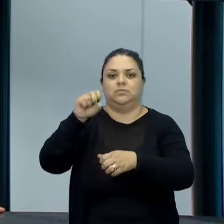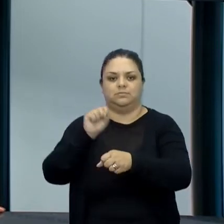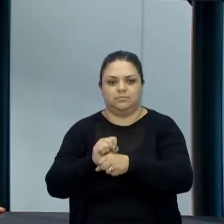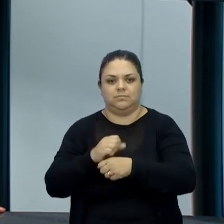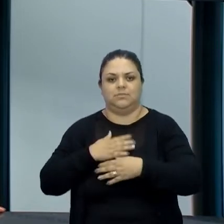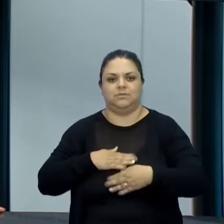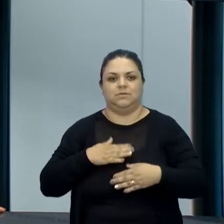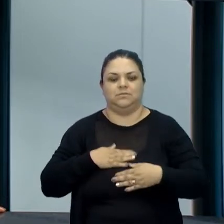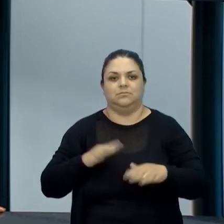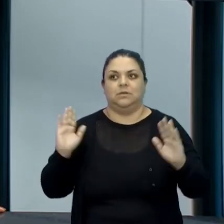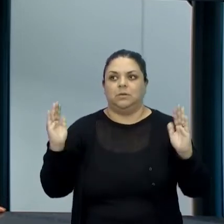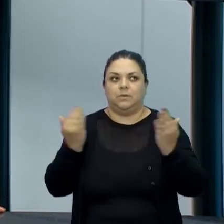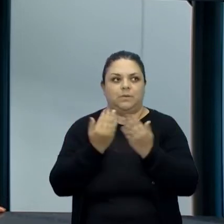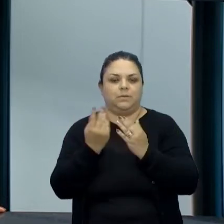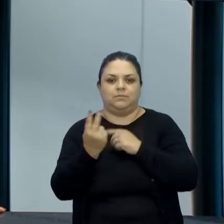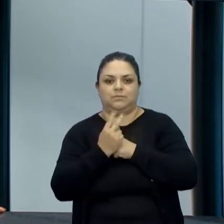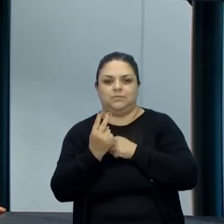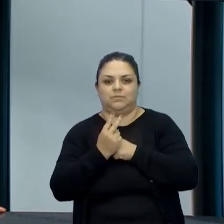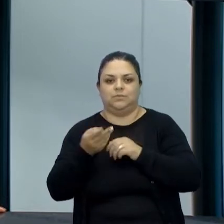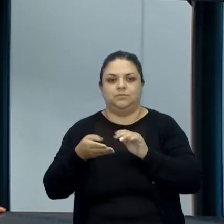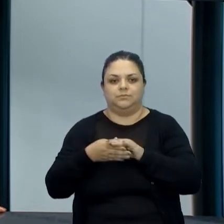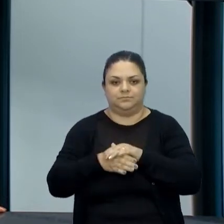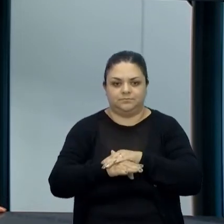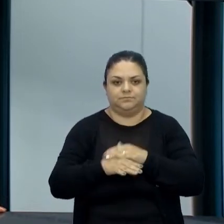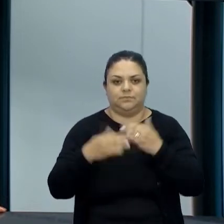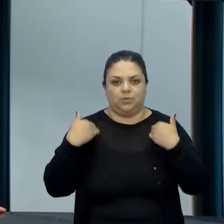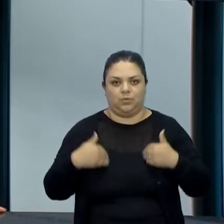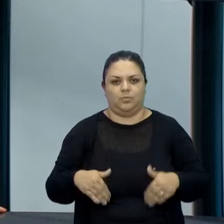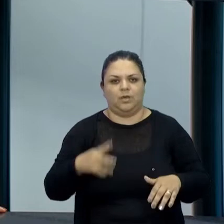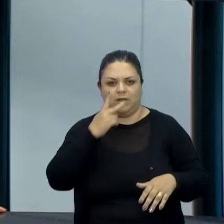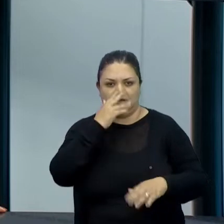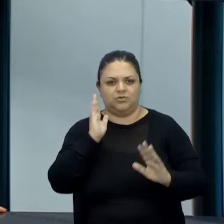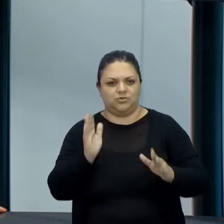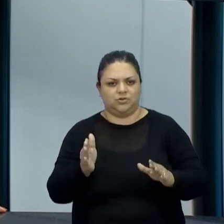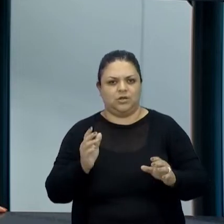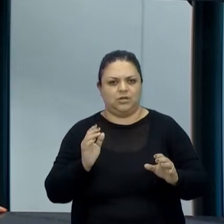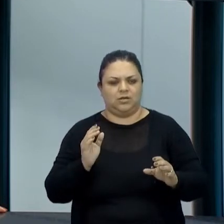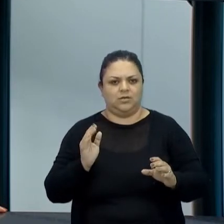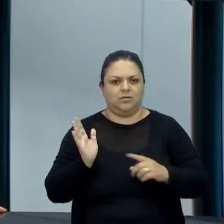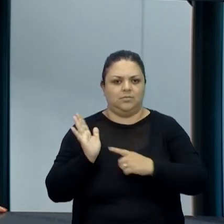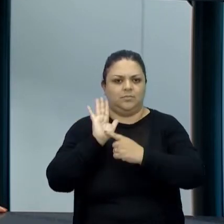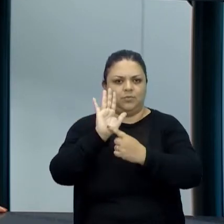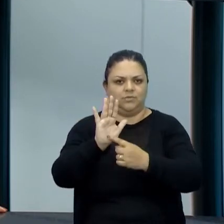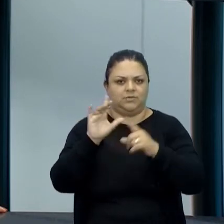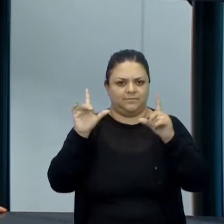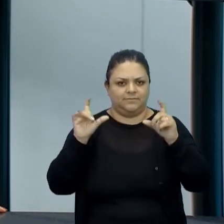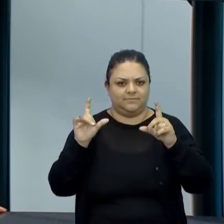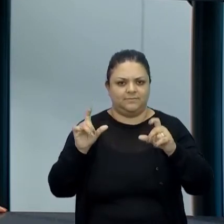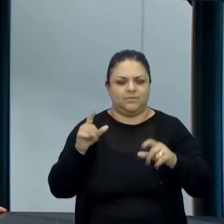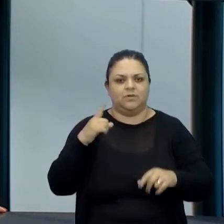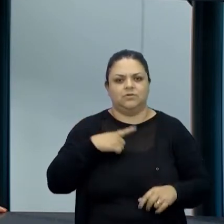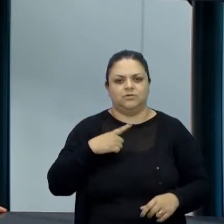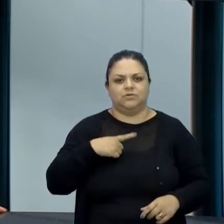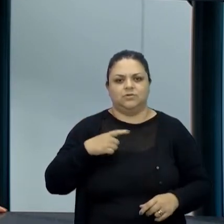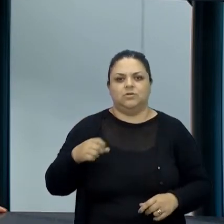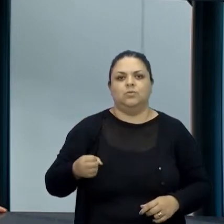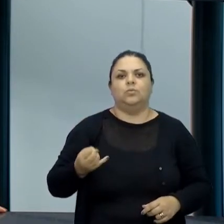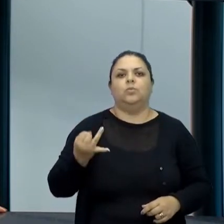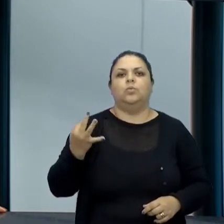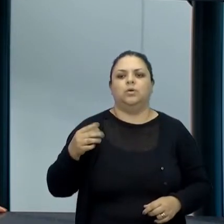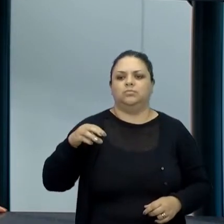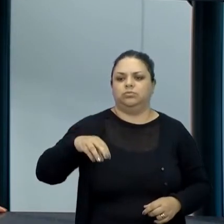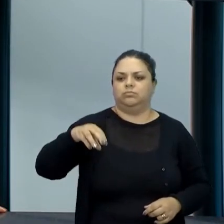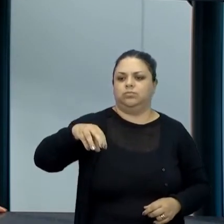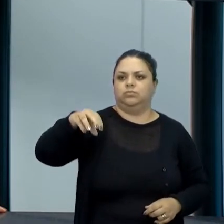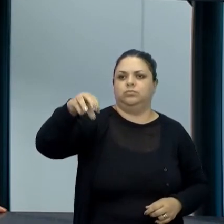aclimatização. Posso estar falando besteira também, mas já mandei isso aqui para vocês, já, em uma das figuras apresentadas em aulas, quantos campos bases você